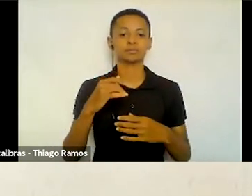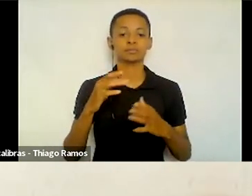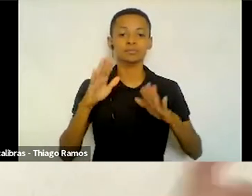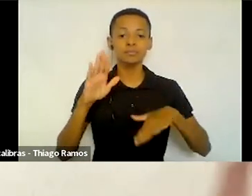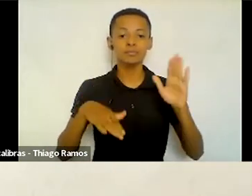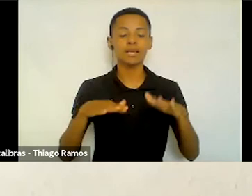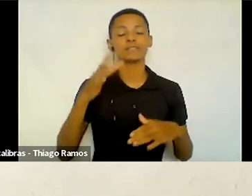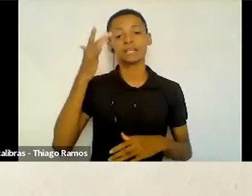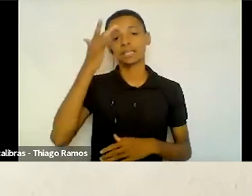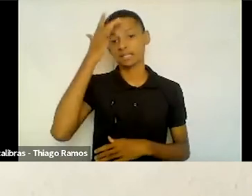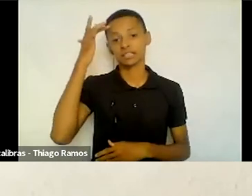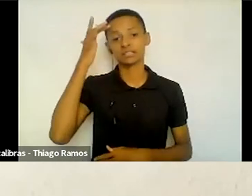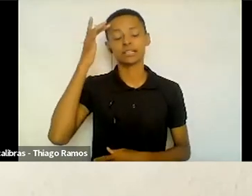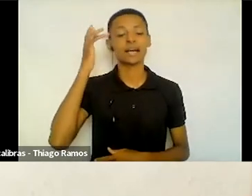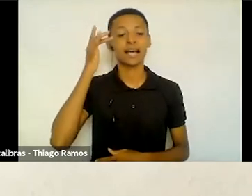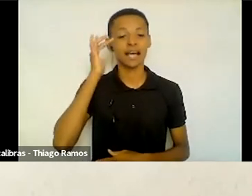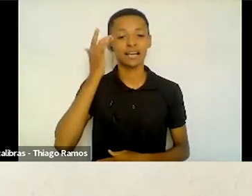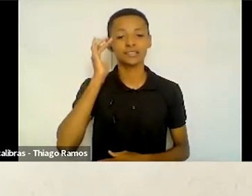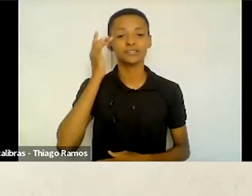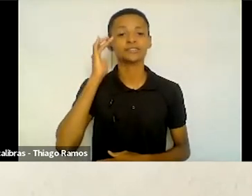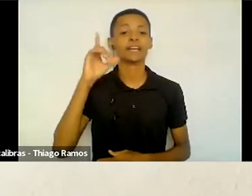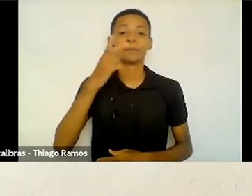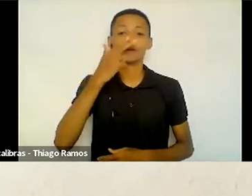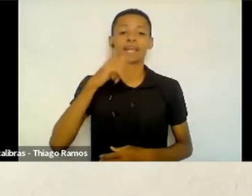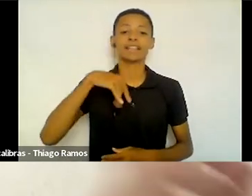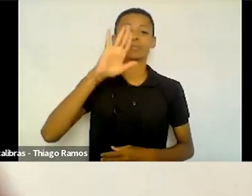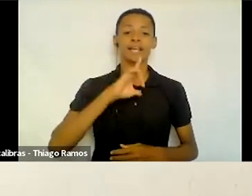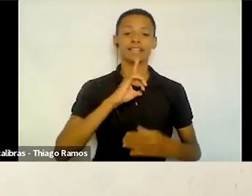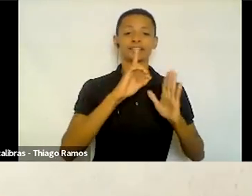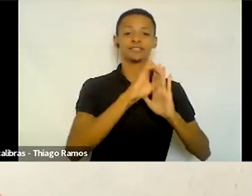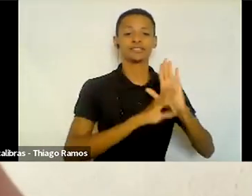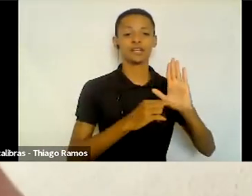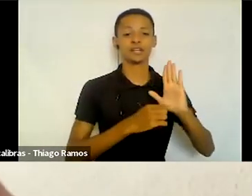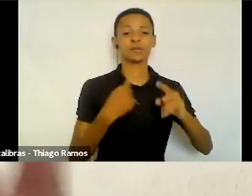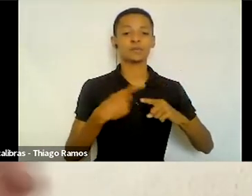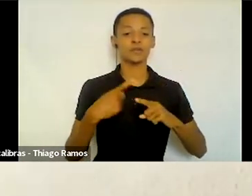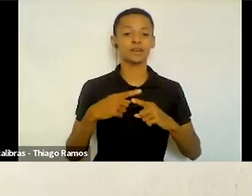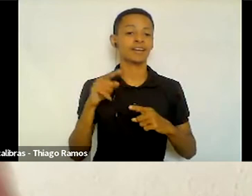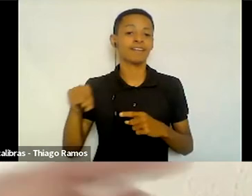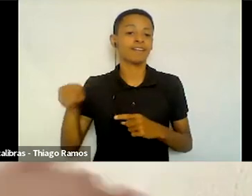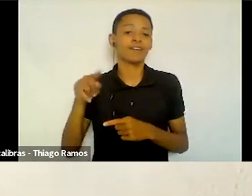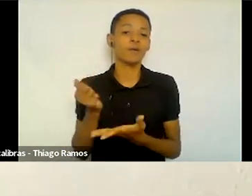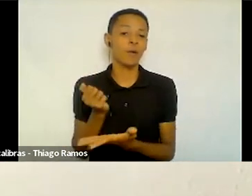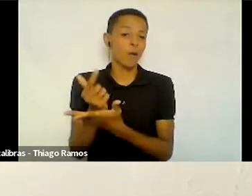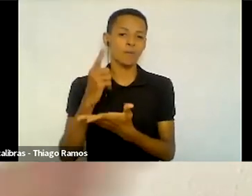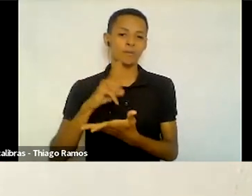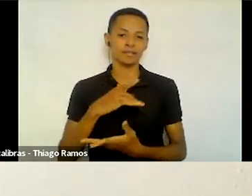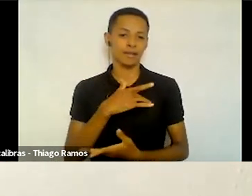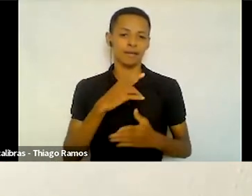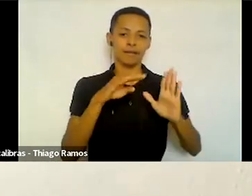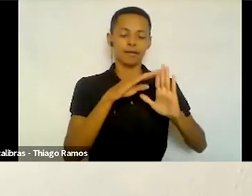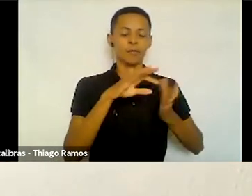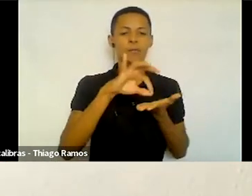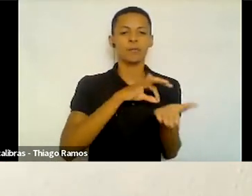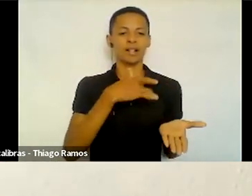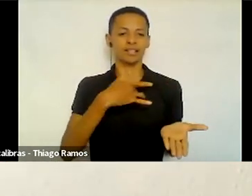achem... Na verdade, eu acho que eles acham que têm direitos, porque eles compram direitos, né? Ter um plano de saúde é mais comprar um direito do que